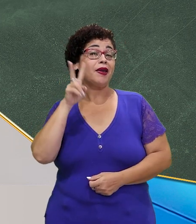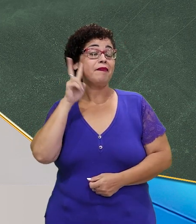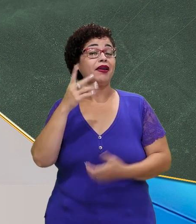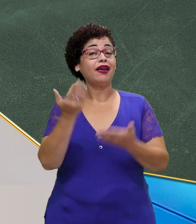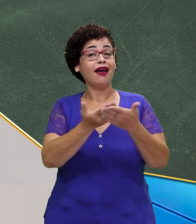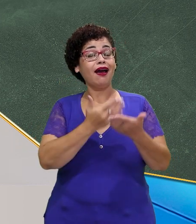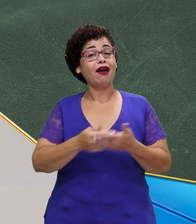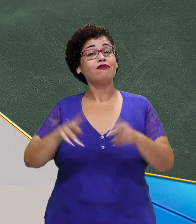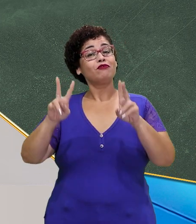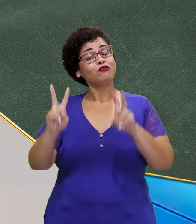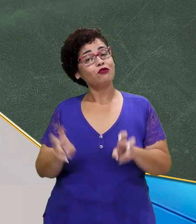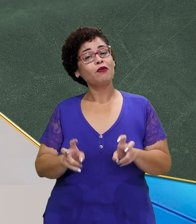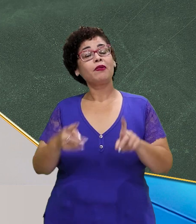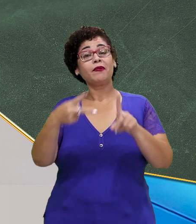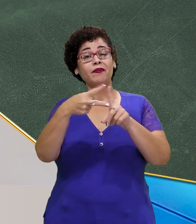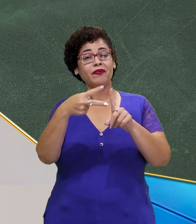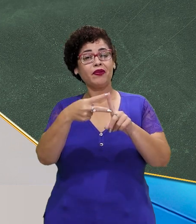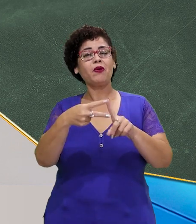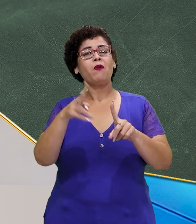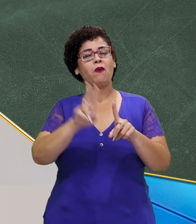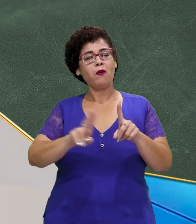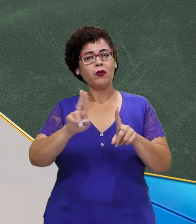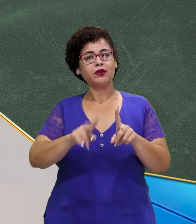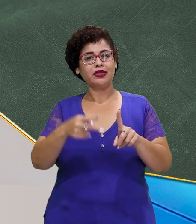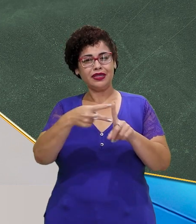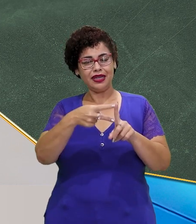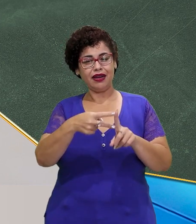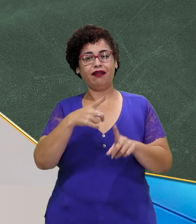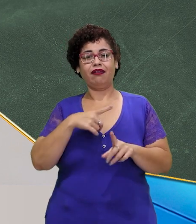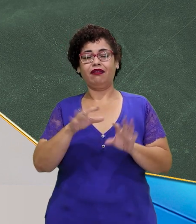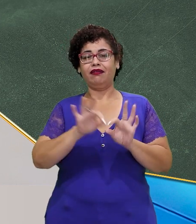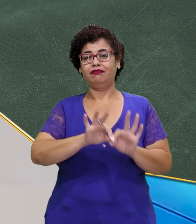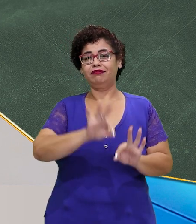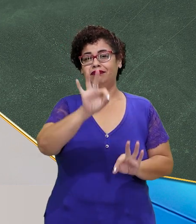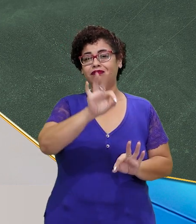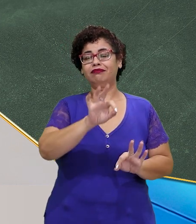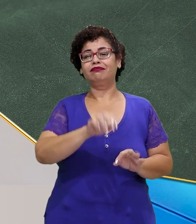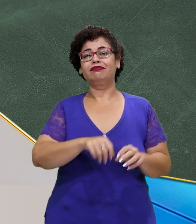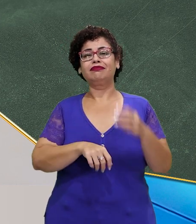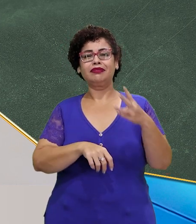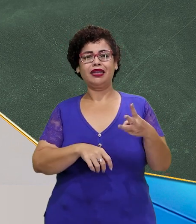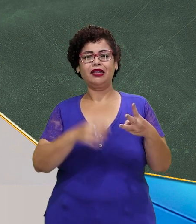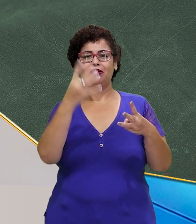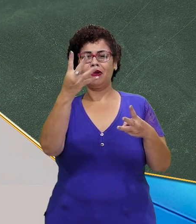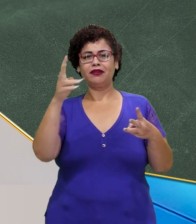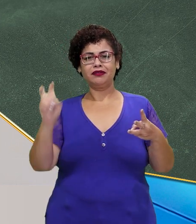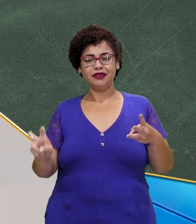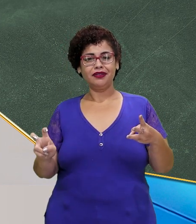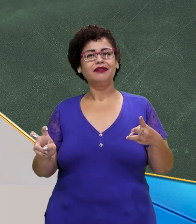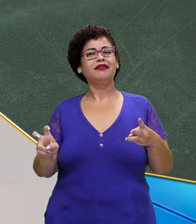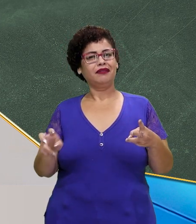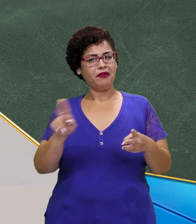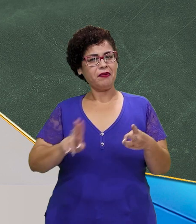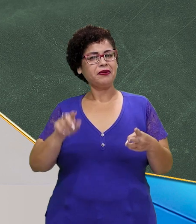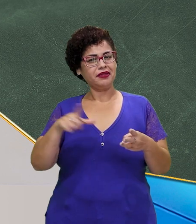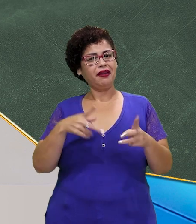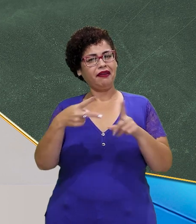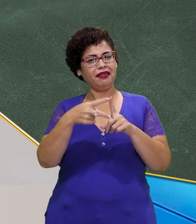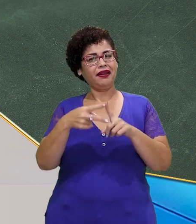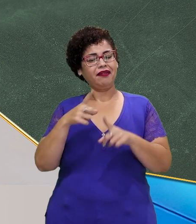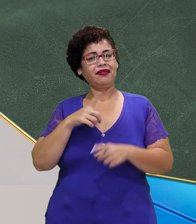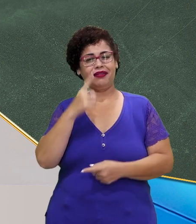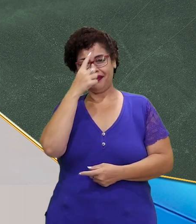triângulos retângulos. O triângulo retângulo 3, 4 e 5 é ou não é um triângulo pitagórico, professor Hélio? Eu